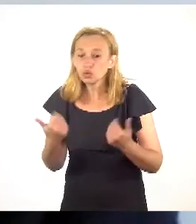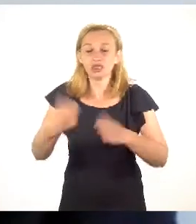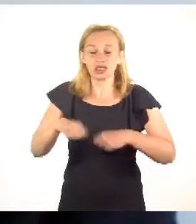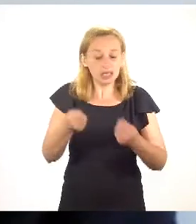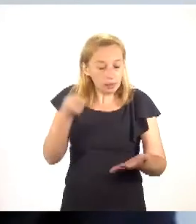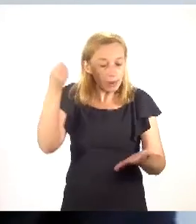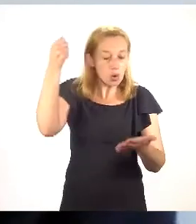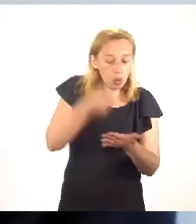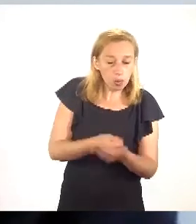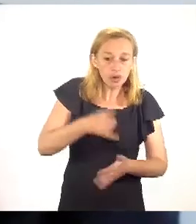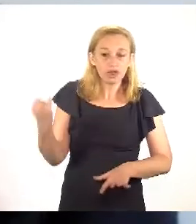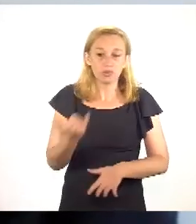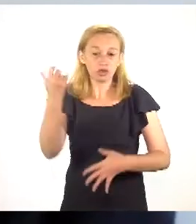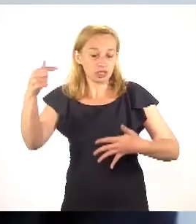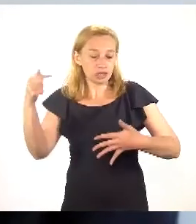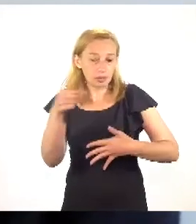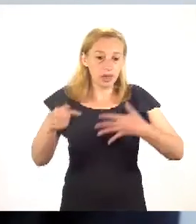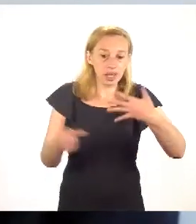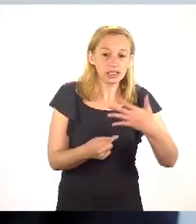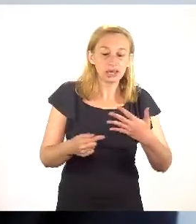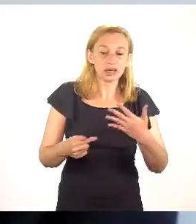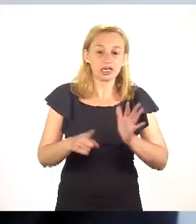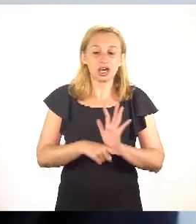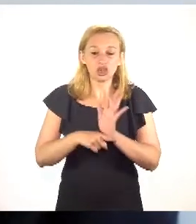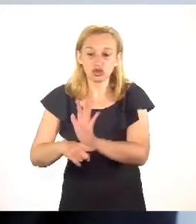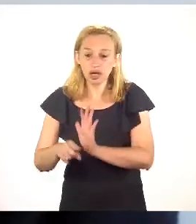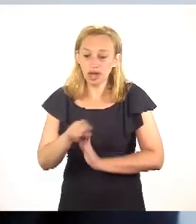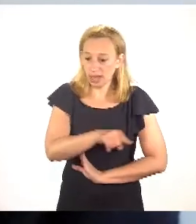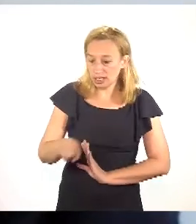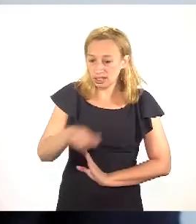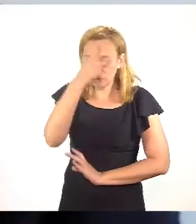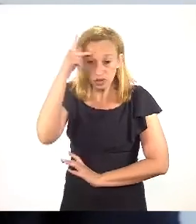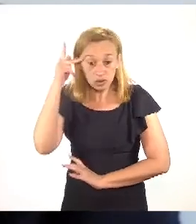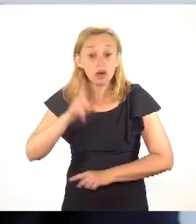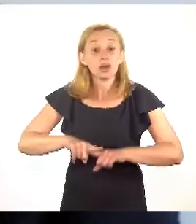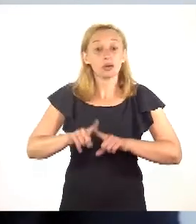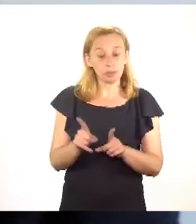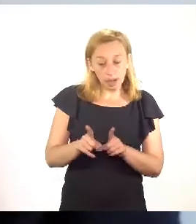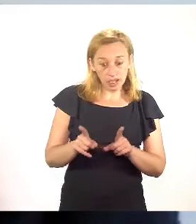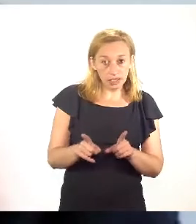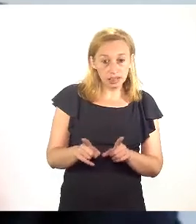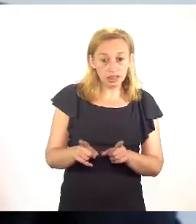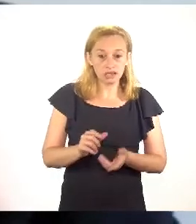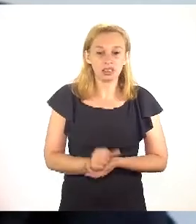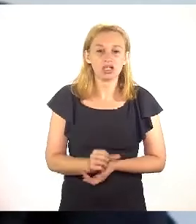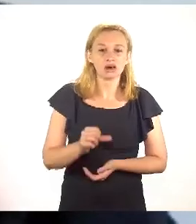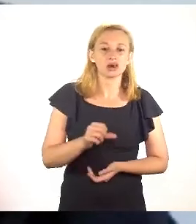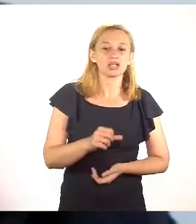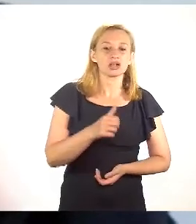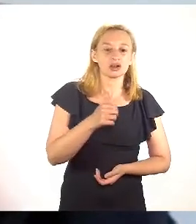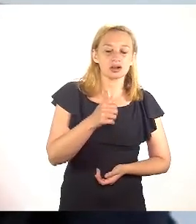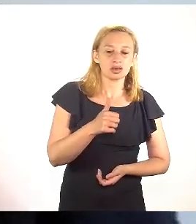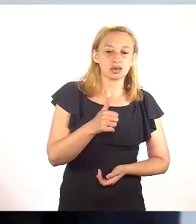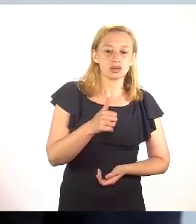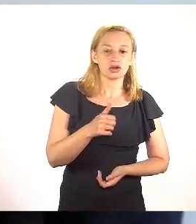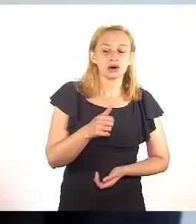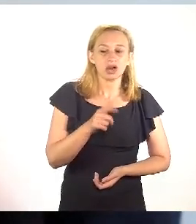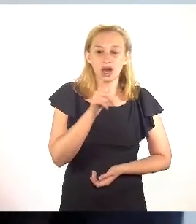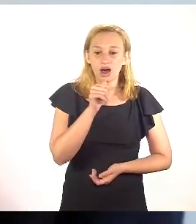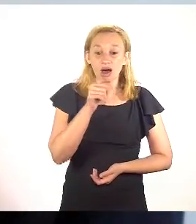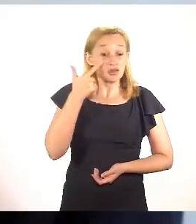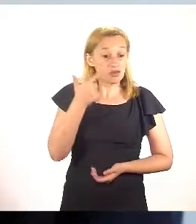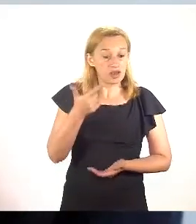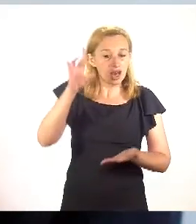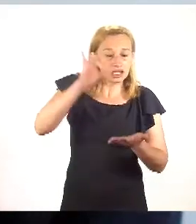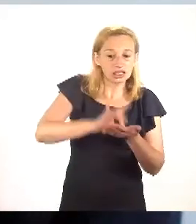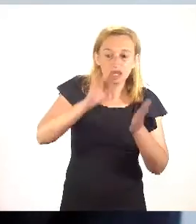essa importante meta e atender a essas pessoas. Mas é complicado falar de 99% de água e conhecer essa realidade hoje,